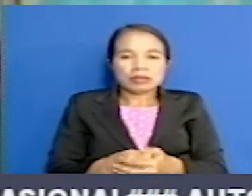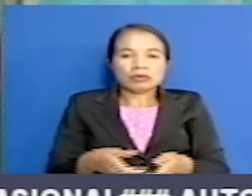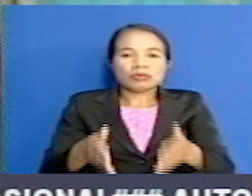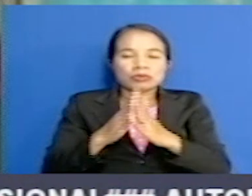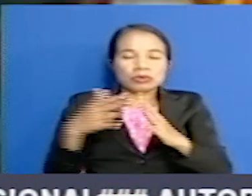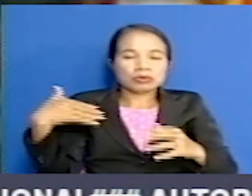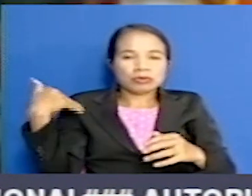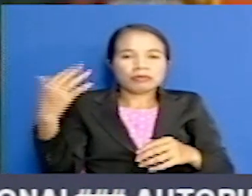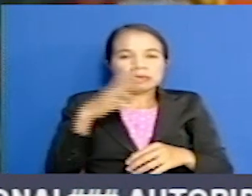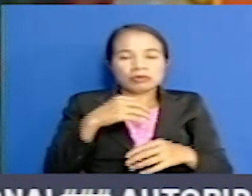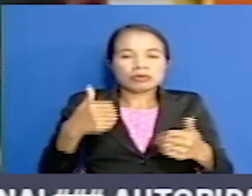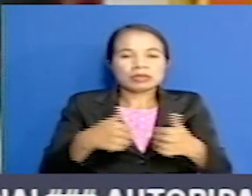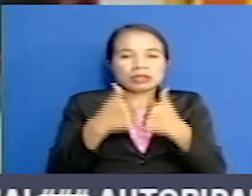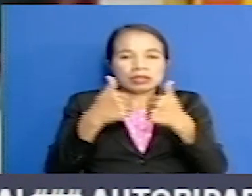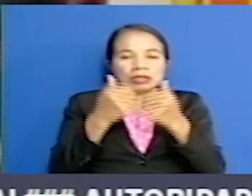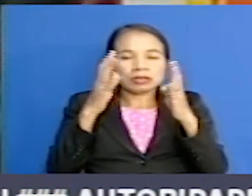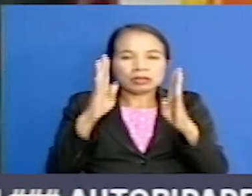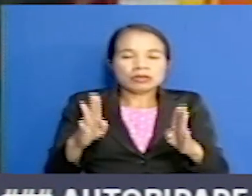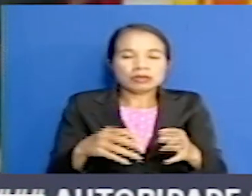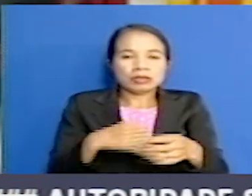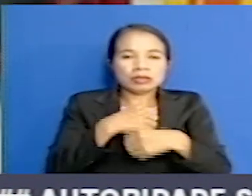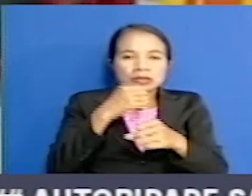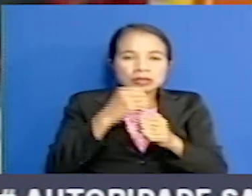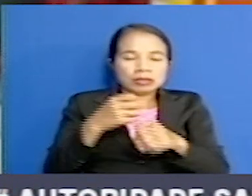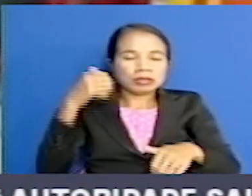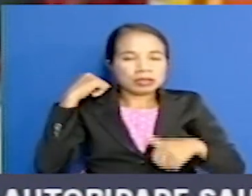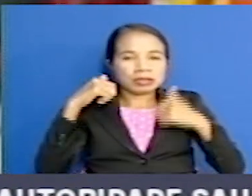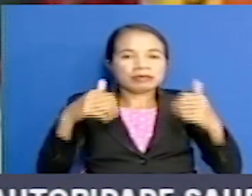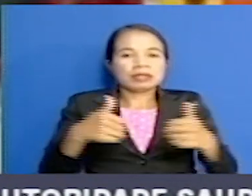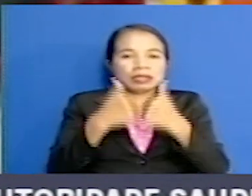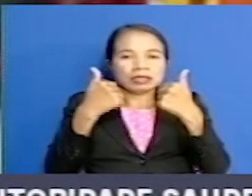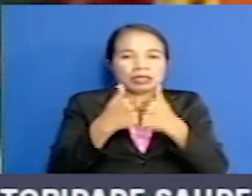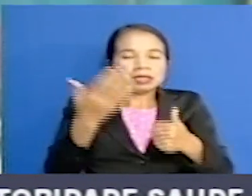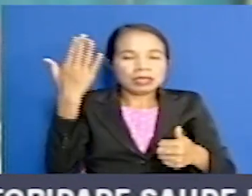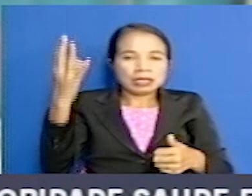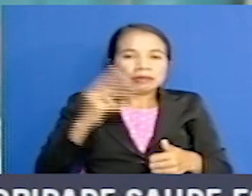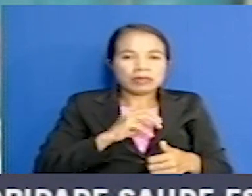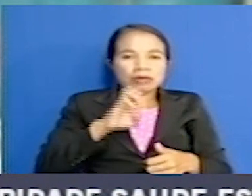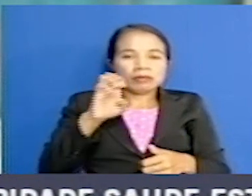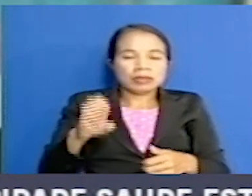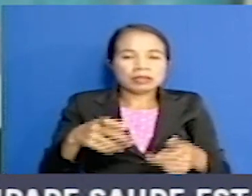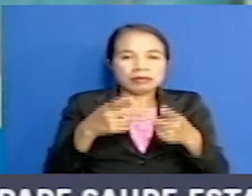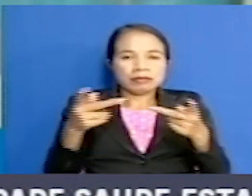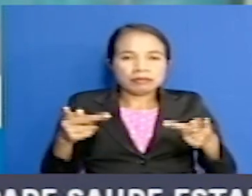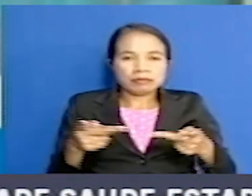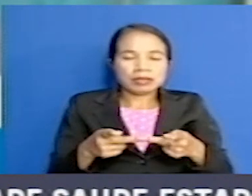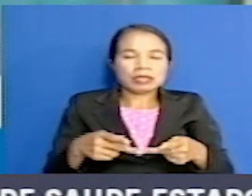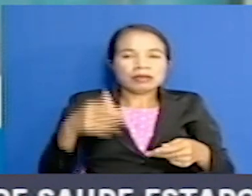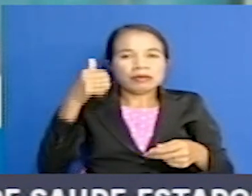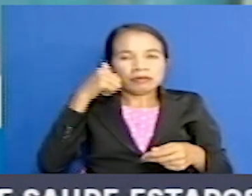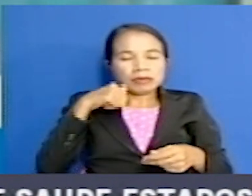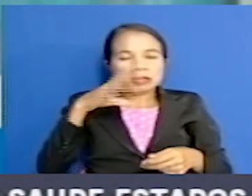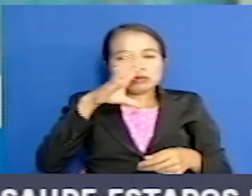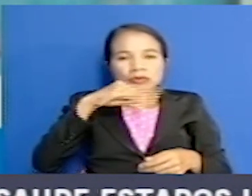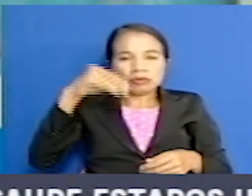Russo jovem no jogador Sira, a tu cria paz durante a atividade de esporto e a Maubici. Deve fazer também, tanto feito, tanto